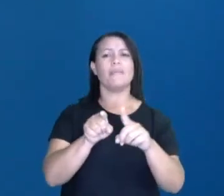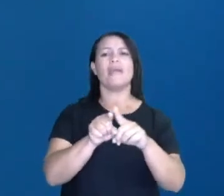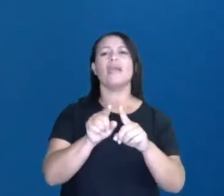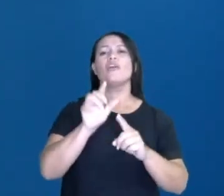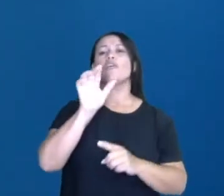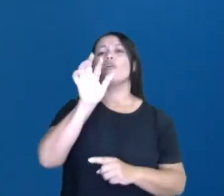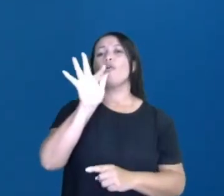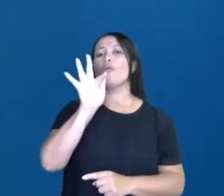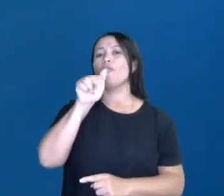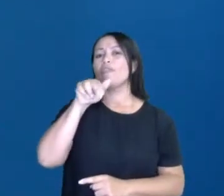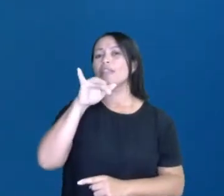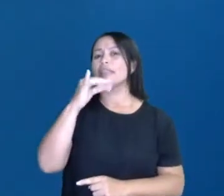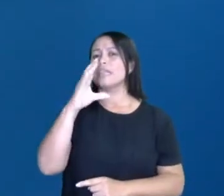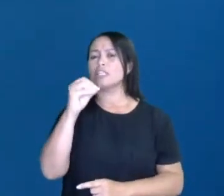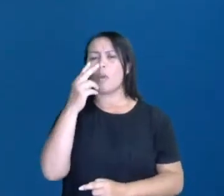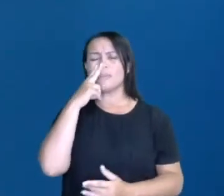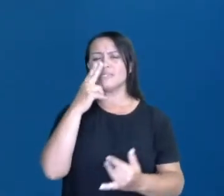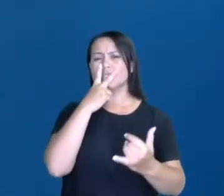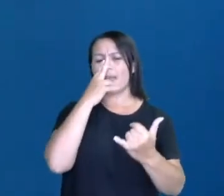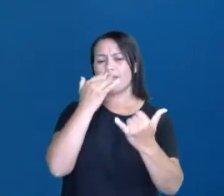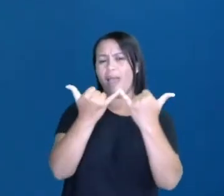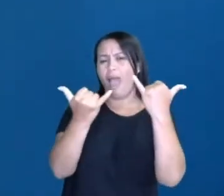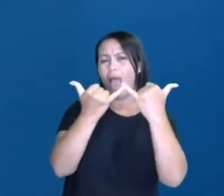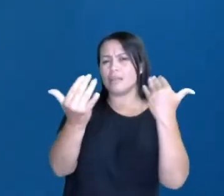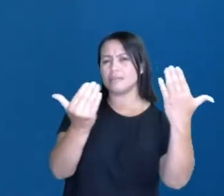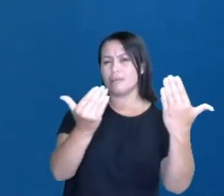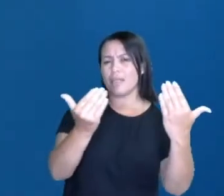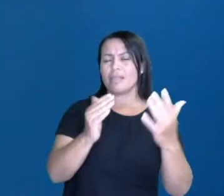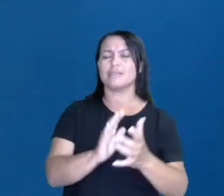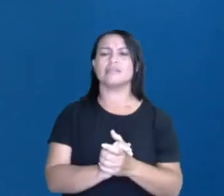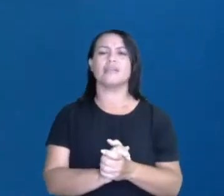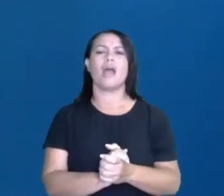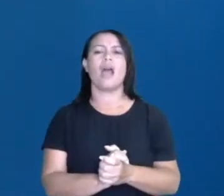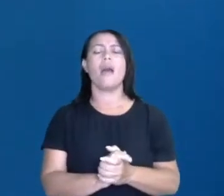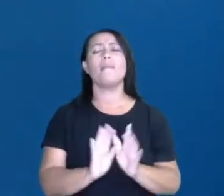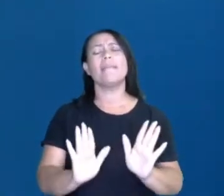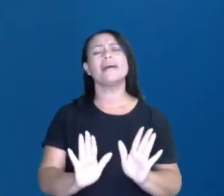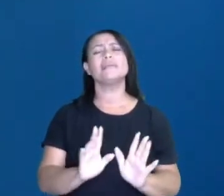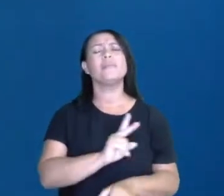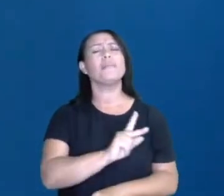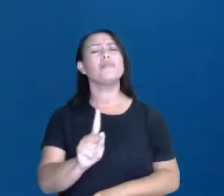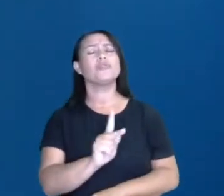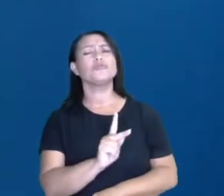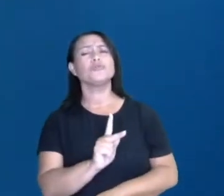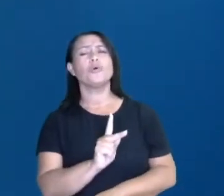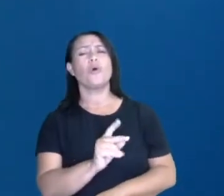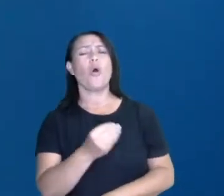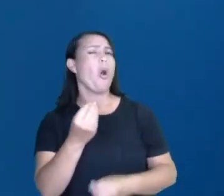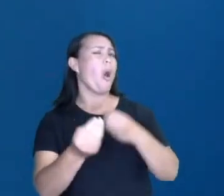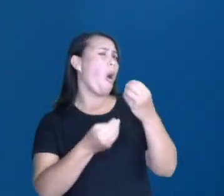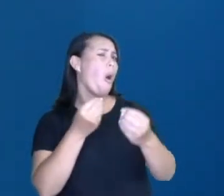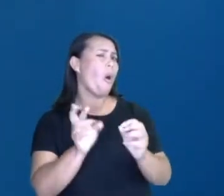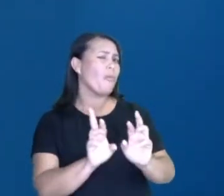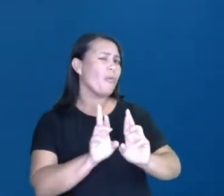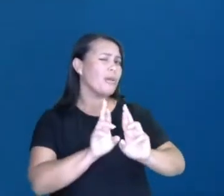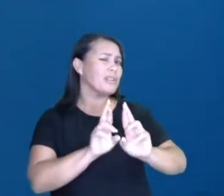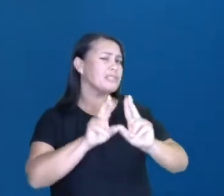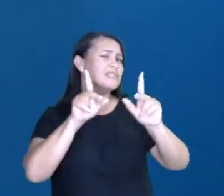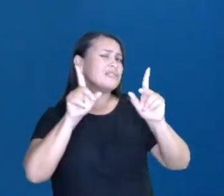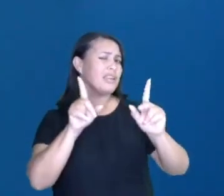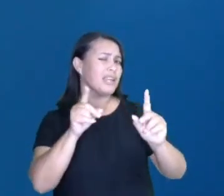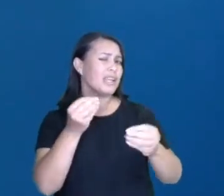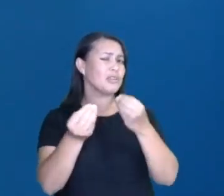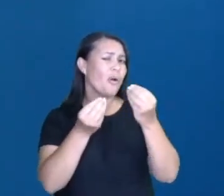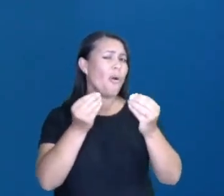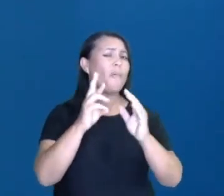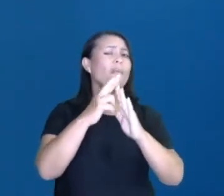e vai ter muitas semelhanças. Mas, professor, como diferenciar, quais